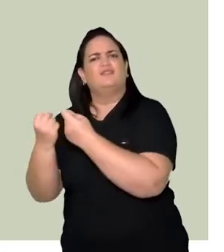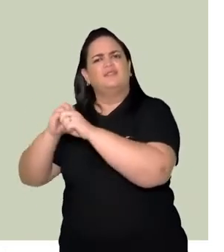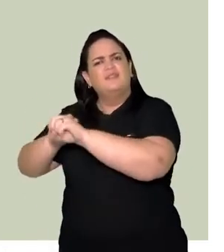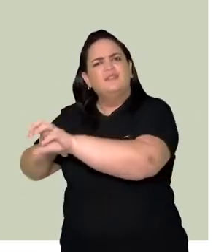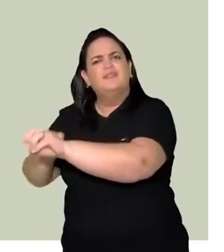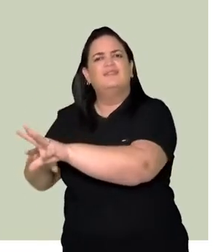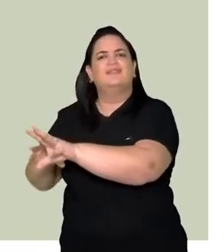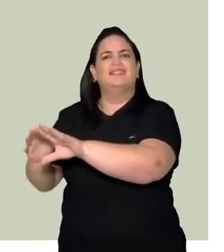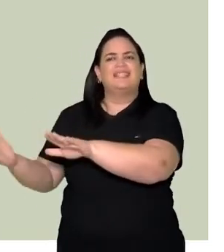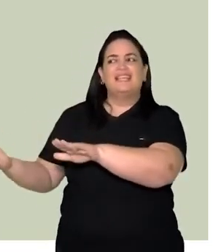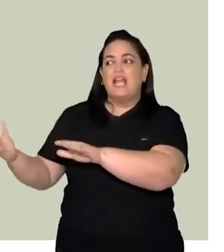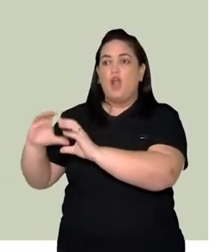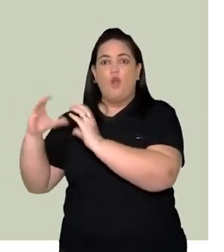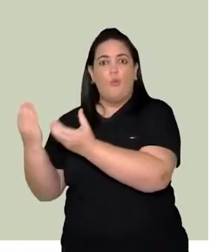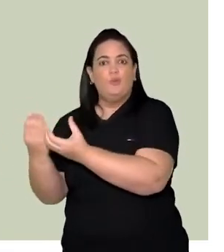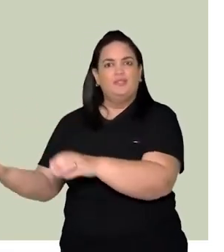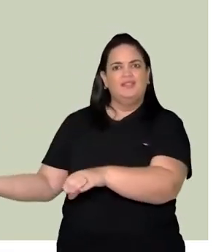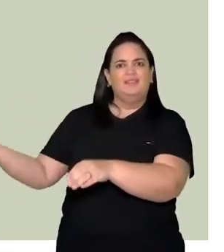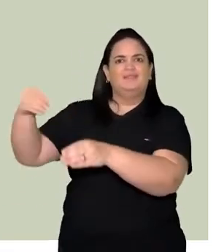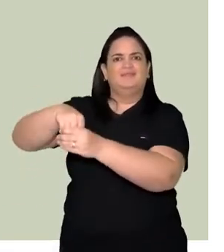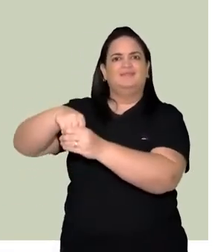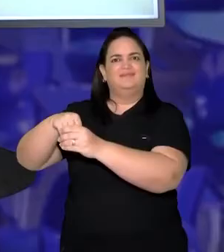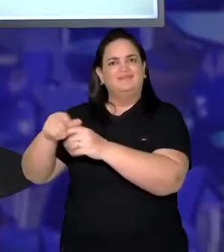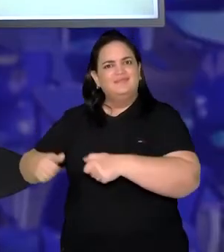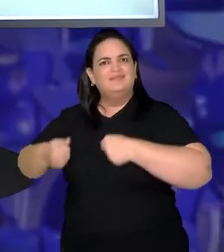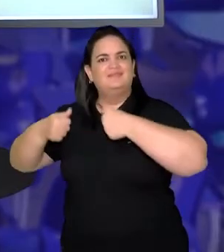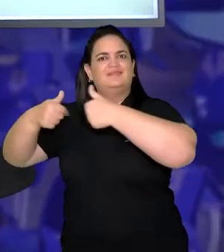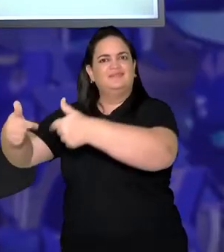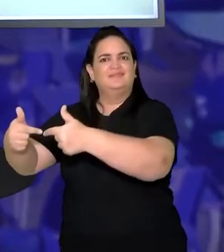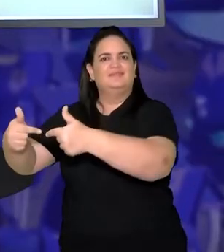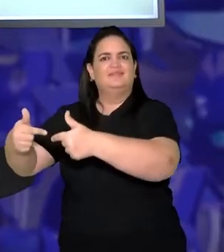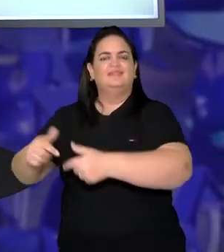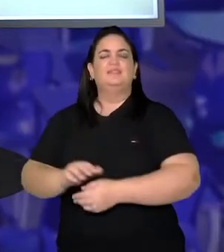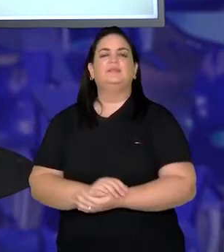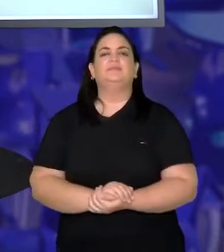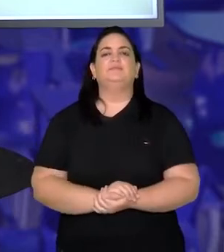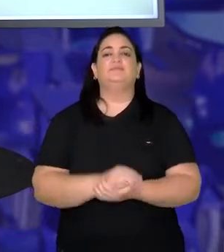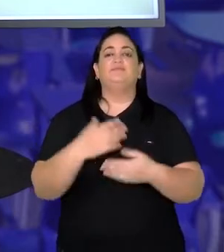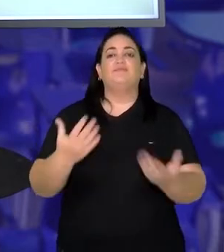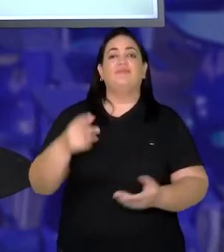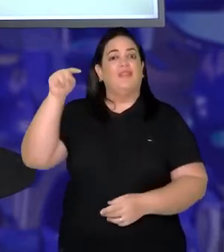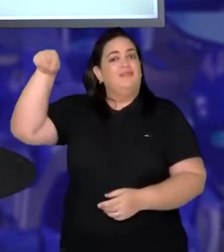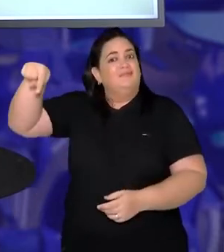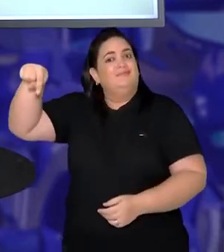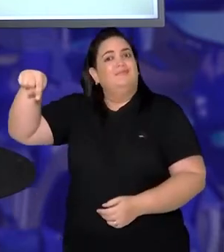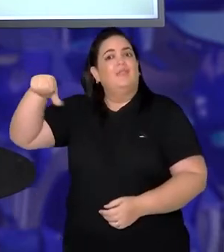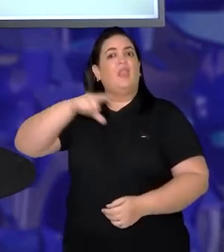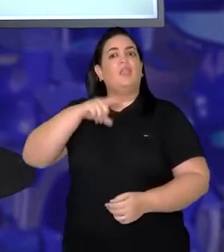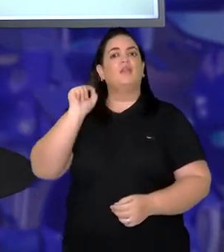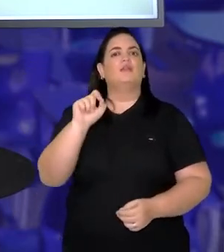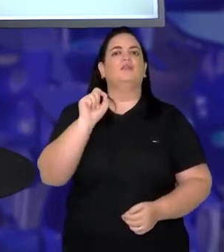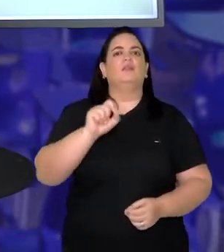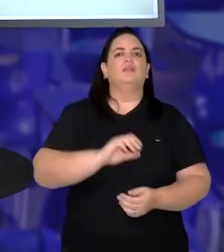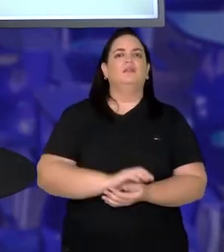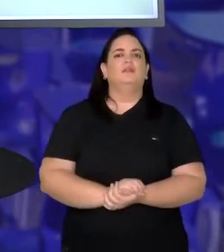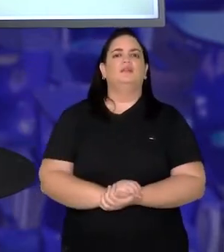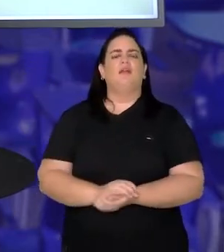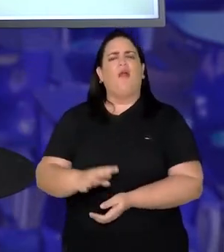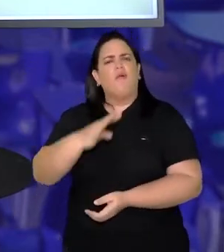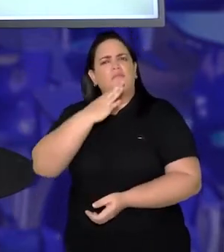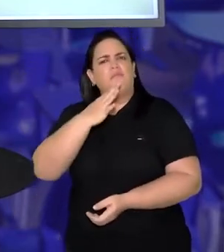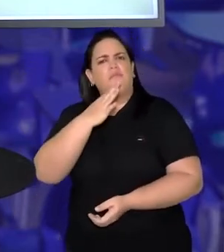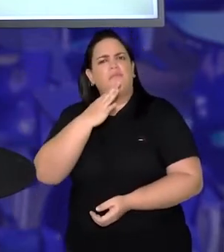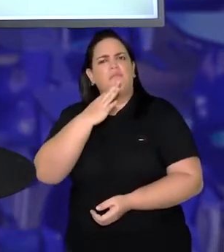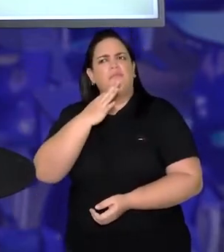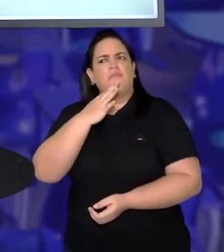educativas promovendo o engajamento da comunidade. Então, aqui numa campanha comunitária, eu vou ter